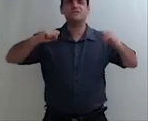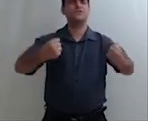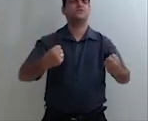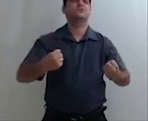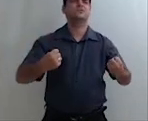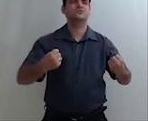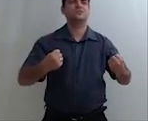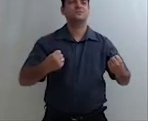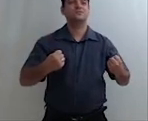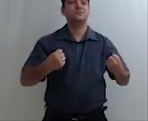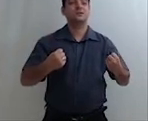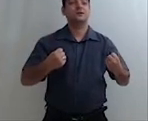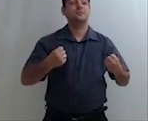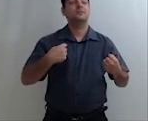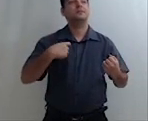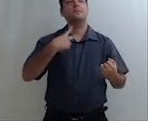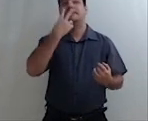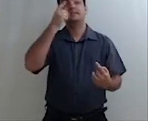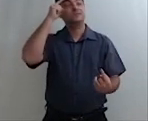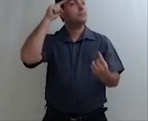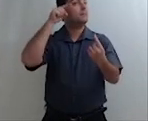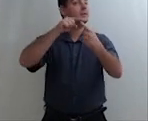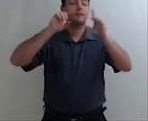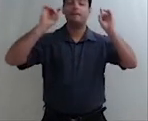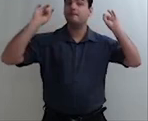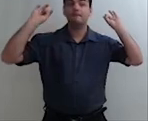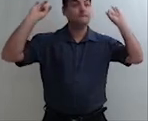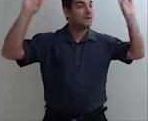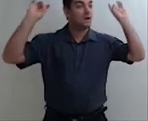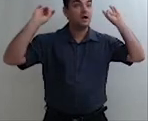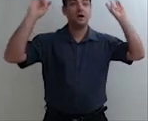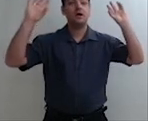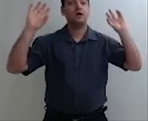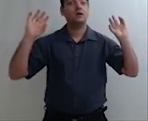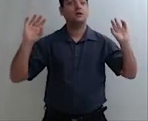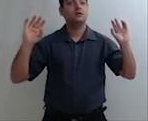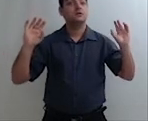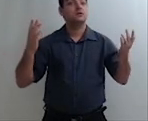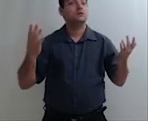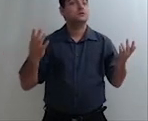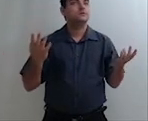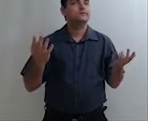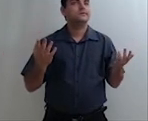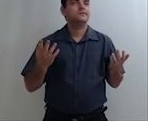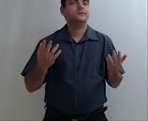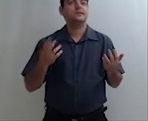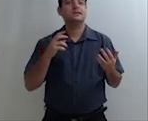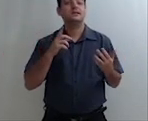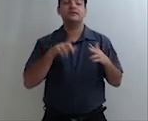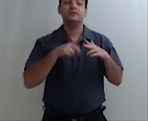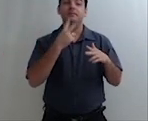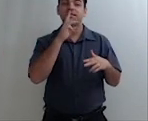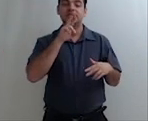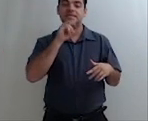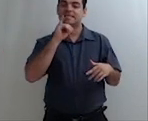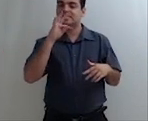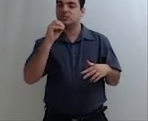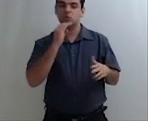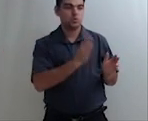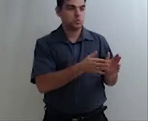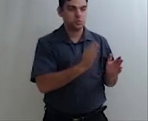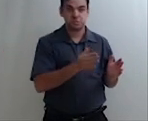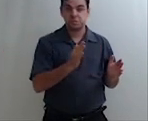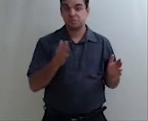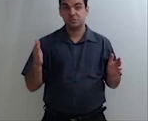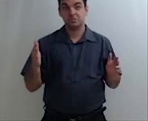meta ideal ao ponto de admitir que qualquer desrespeito a rito legal inclusive de